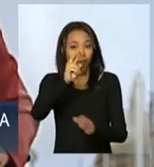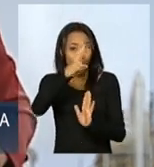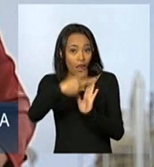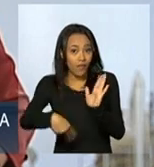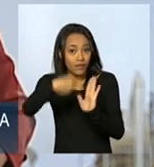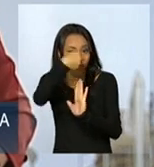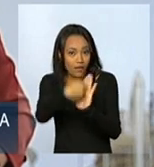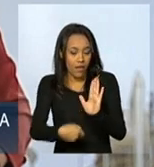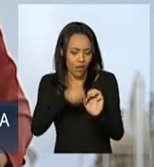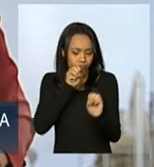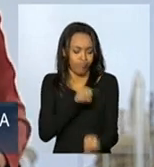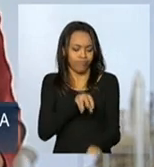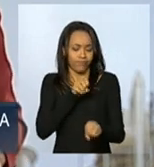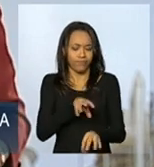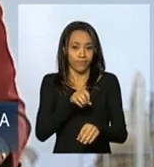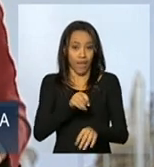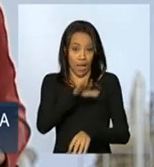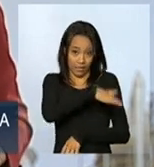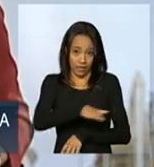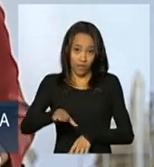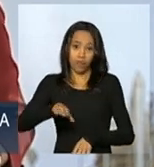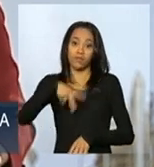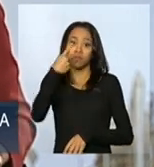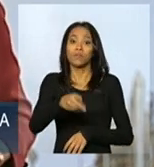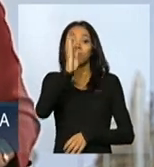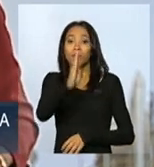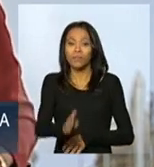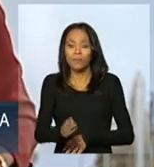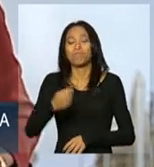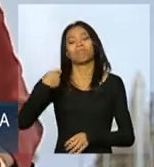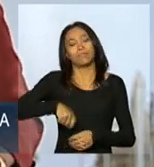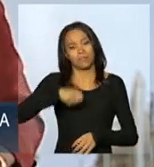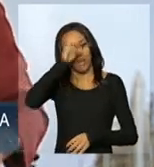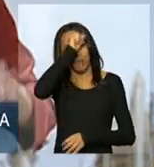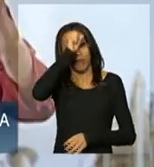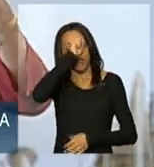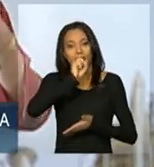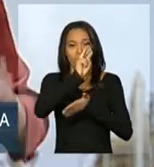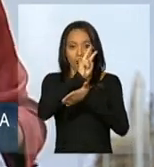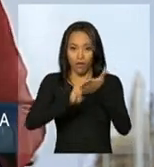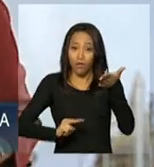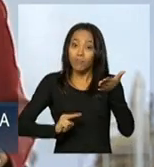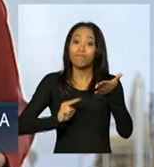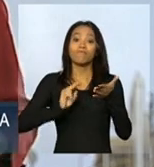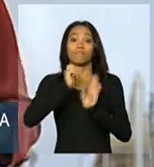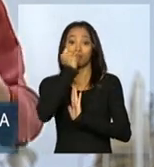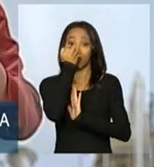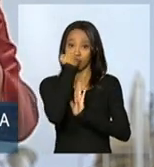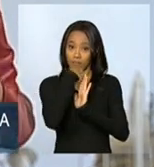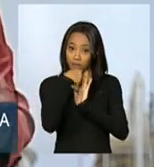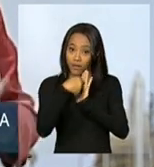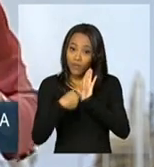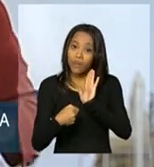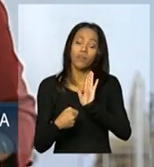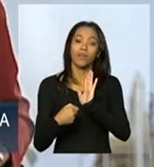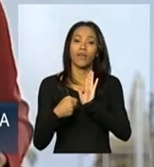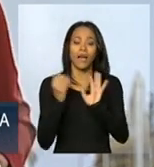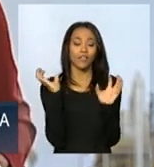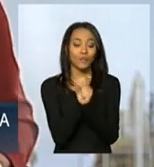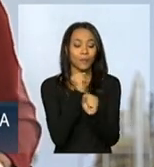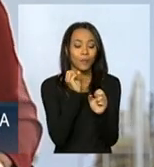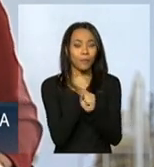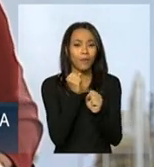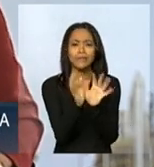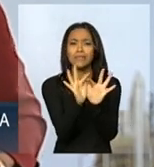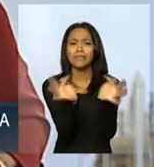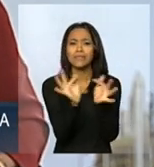As crianças do nosso país têm de aprender a ler, a escrever, a fazer as operações